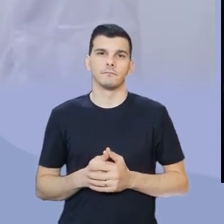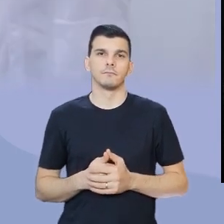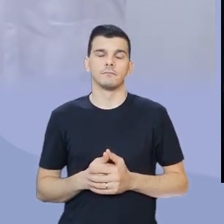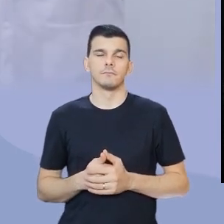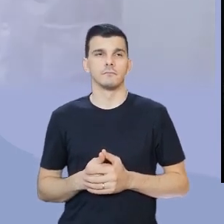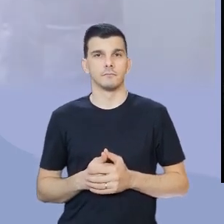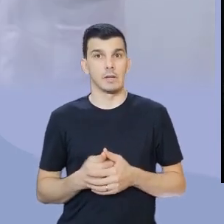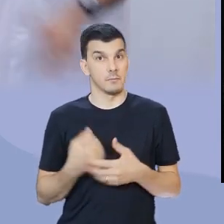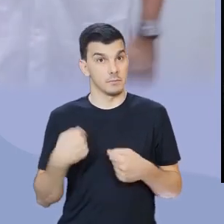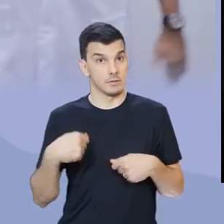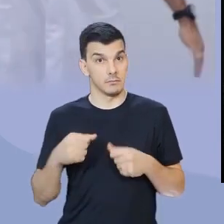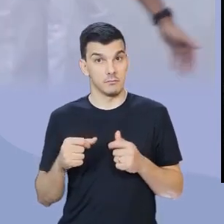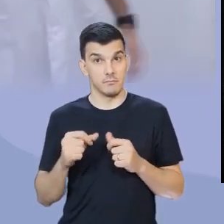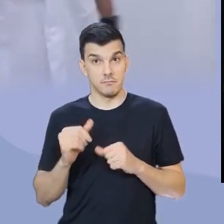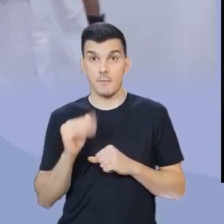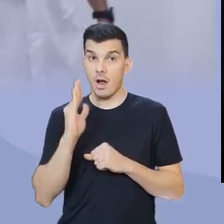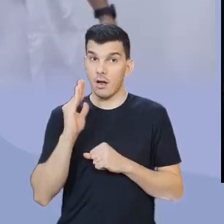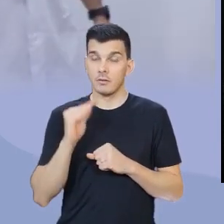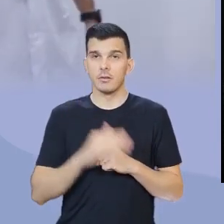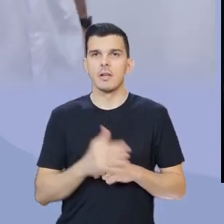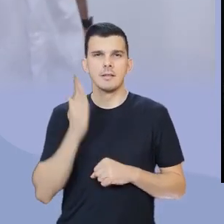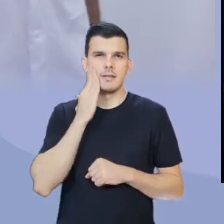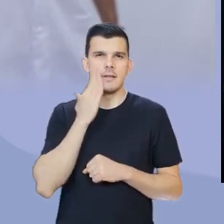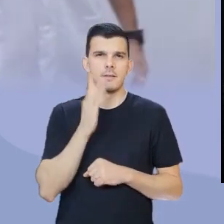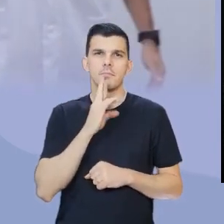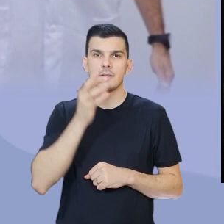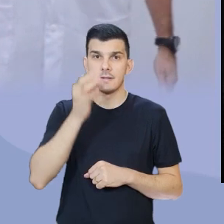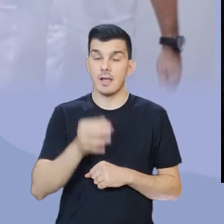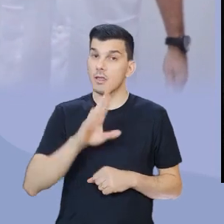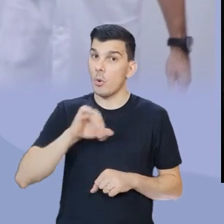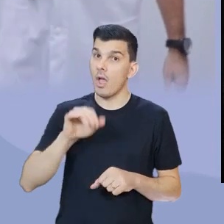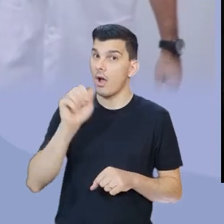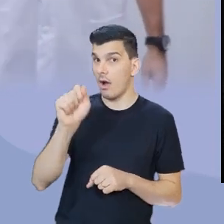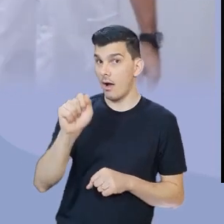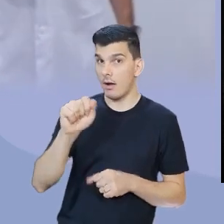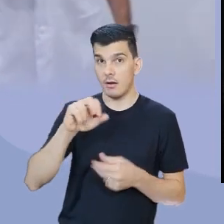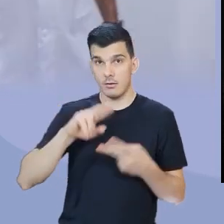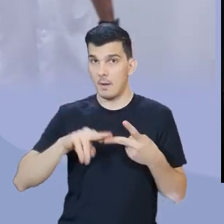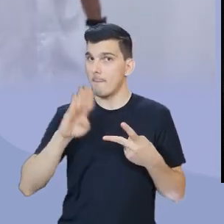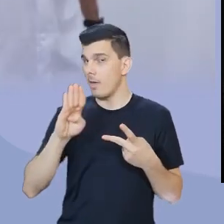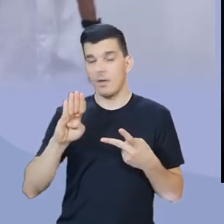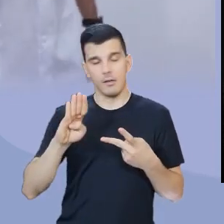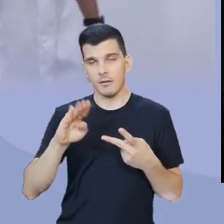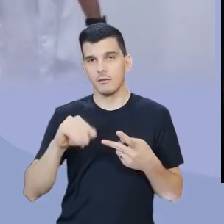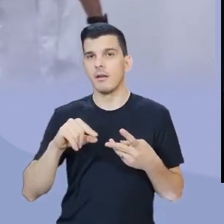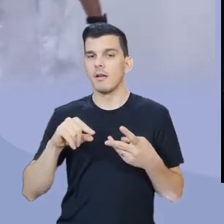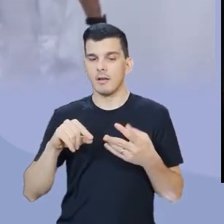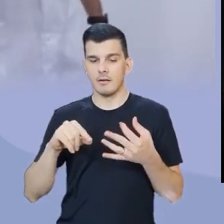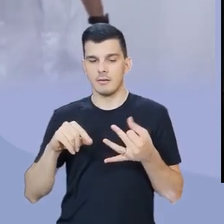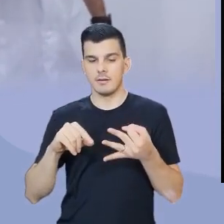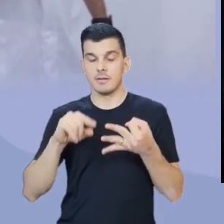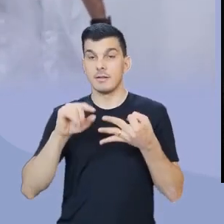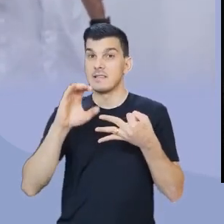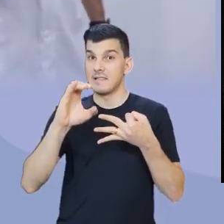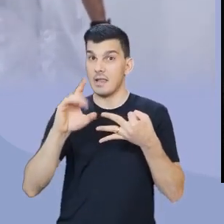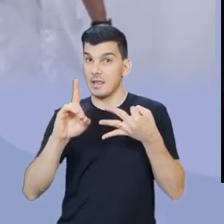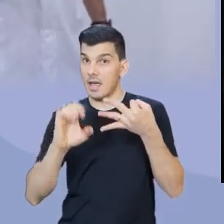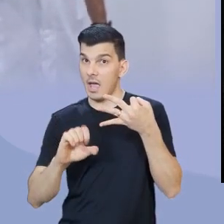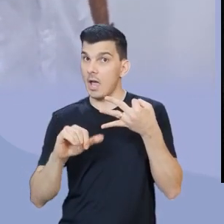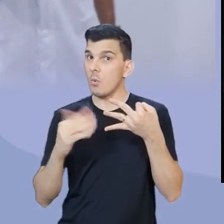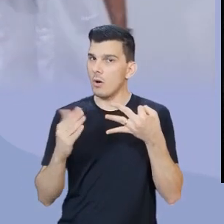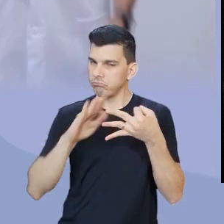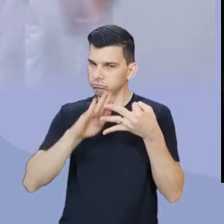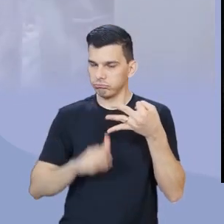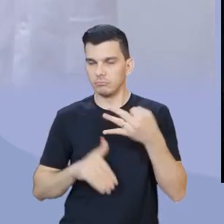coeficiente angular tem que aumentar. Eu sei que a resposta certa não é a letra A, nem a letra B. É a letra C, D e E. Pegou a